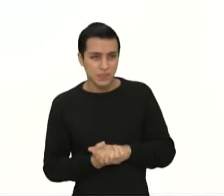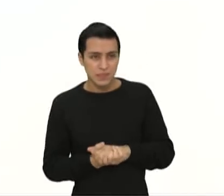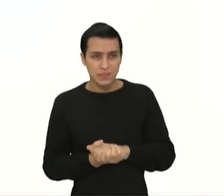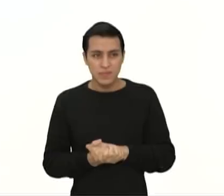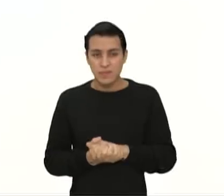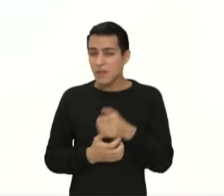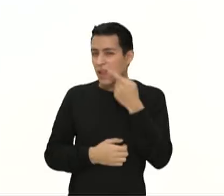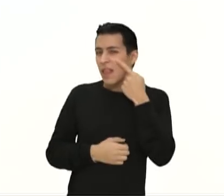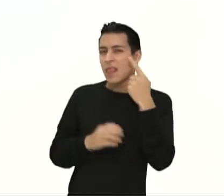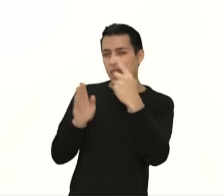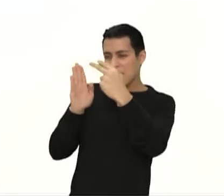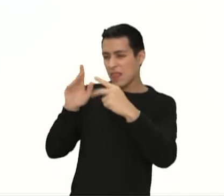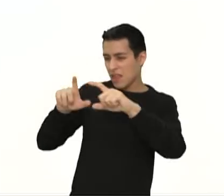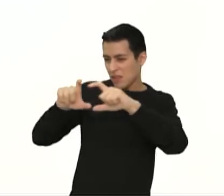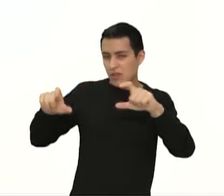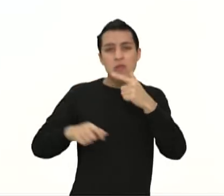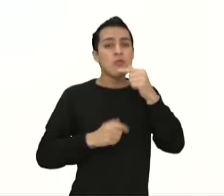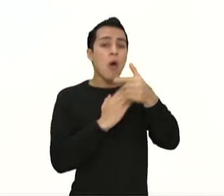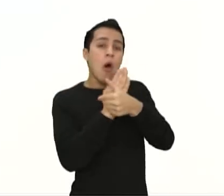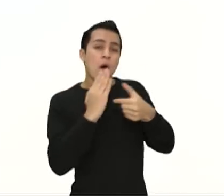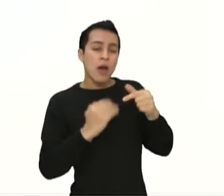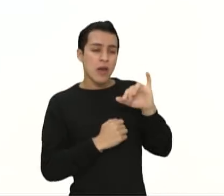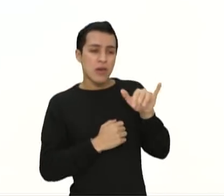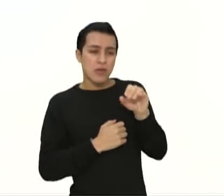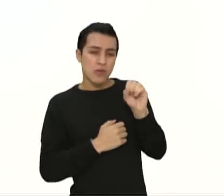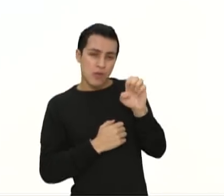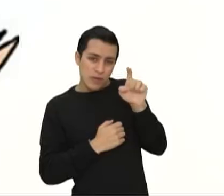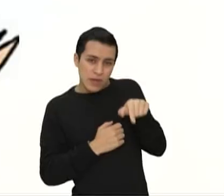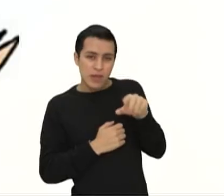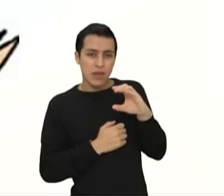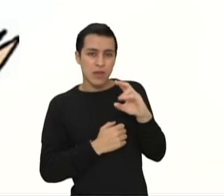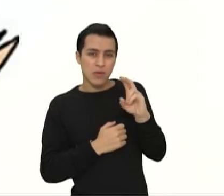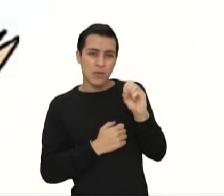Lê esta tira do cartunista José Custódio.